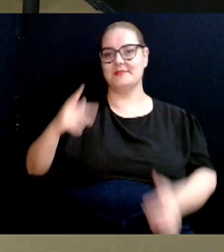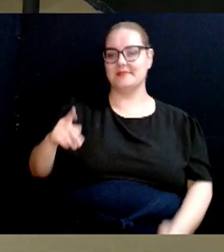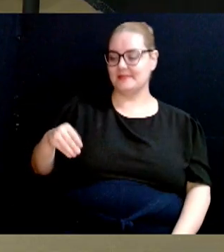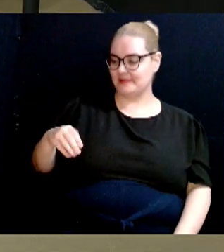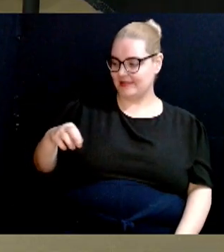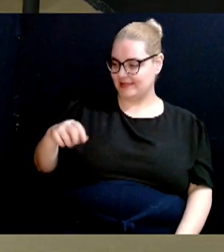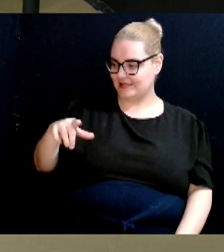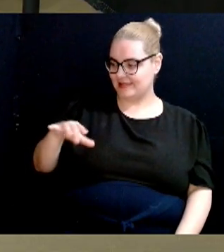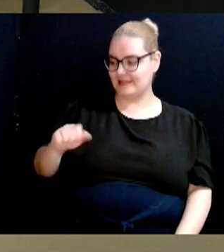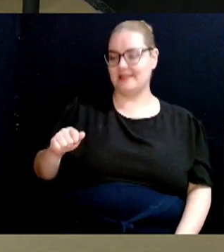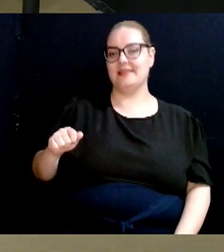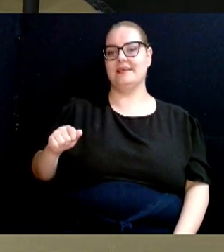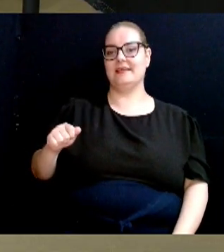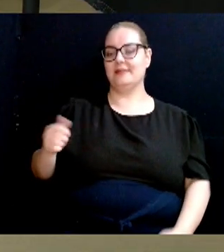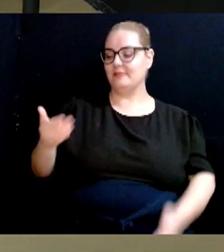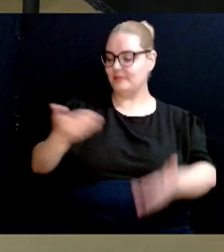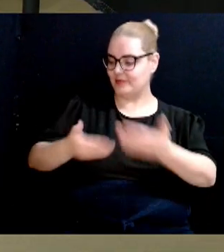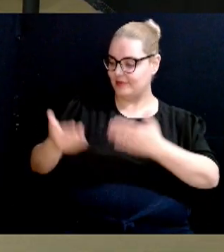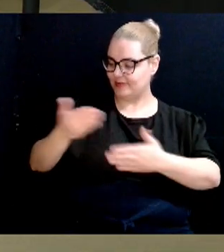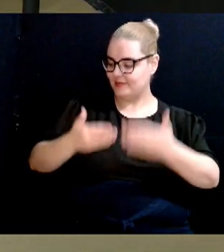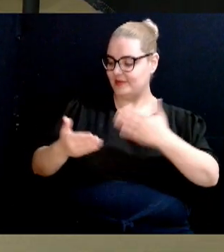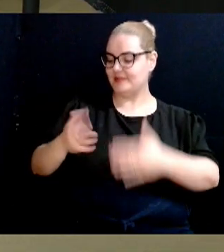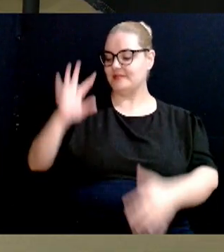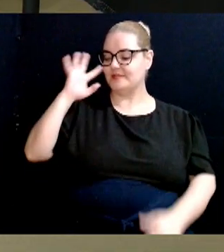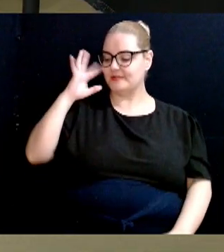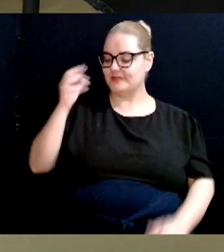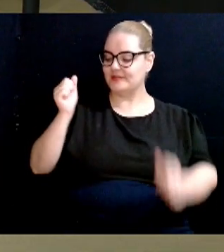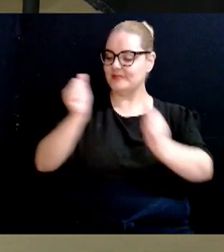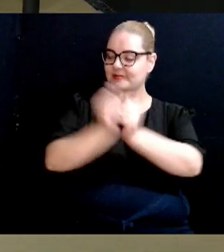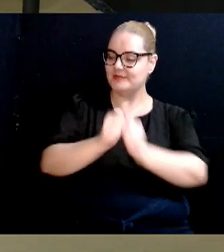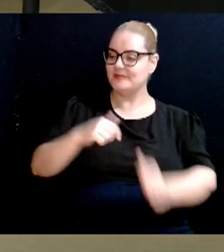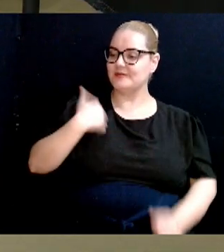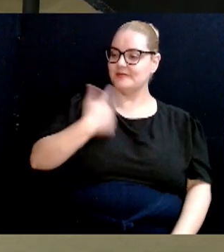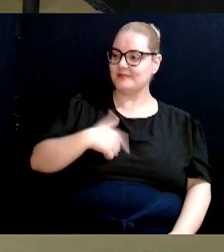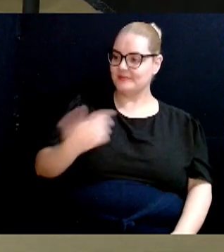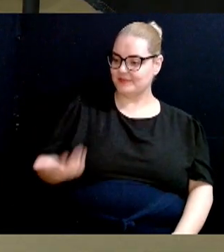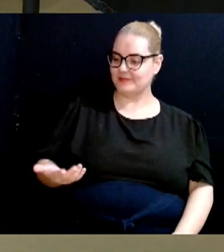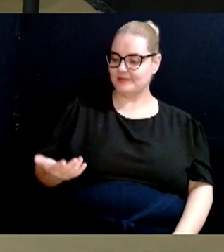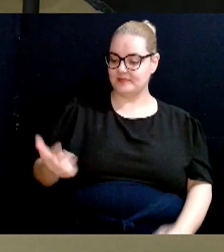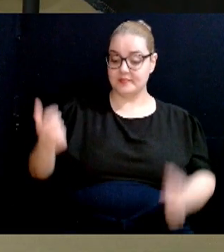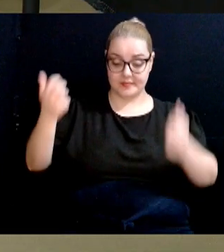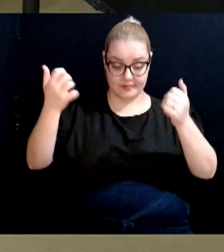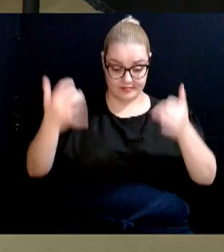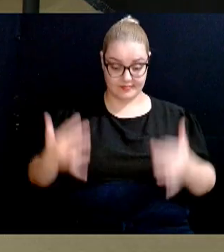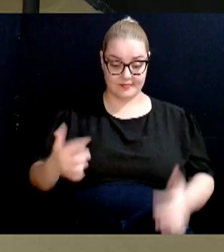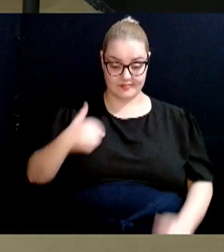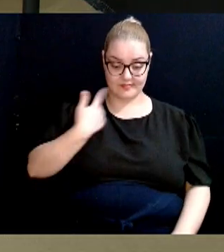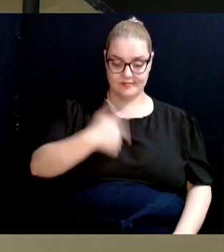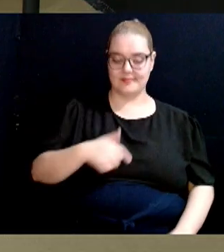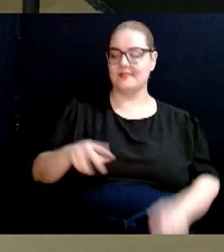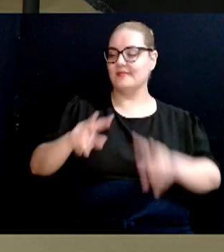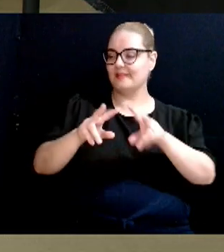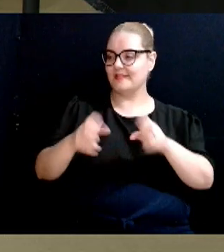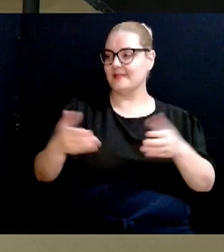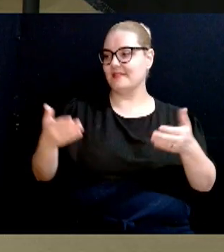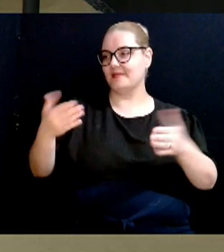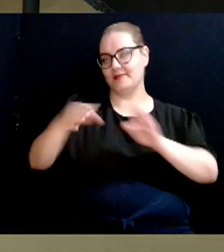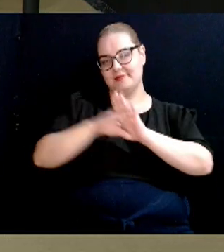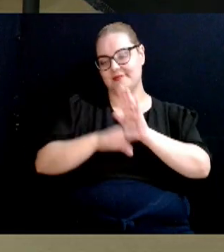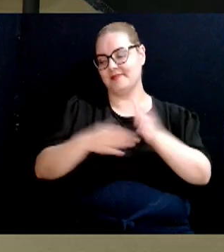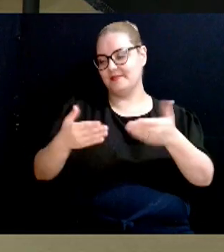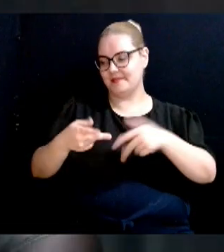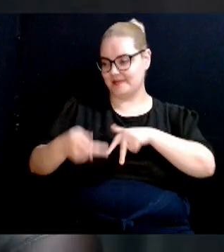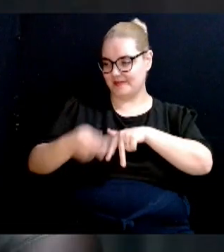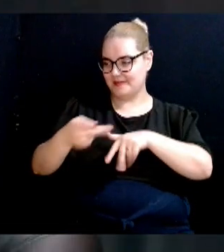por compartilhar aí o seu conhecimento com a gente e por nos orientar no tema do programa de hoje. Considerações finais, por favor.